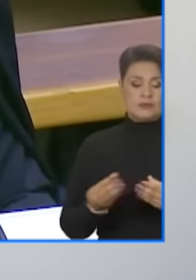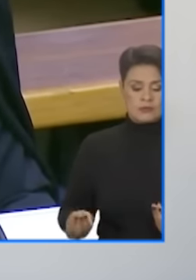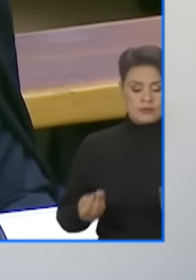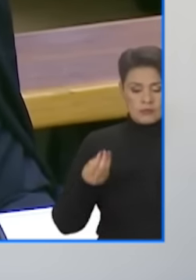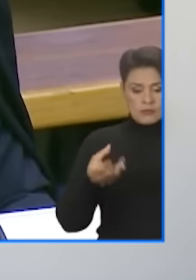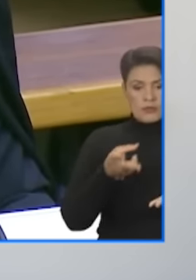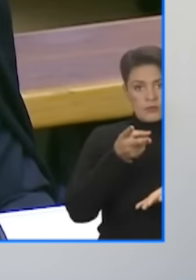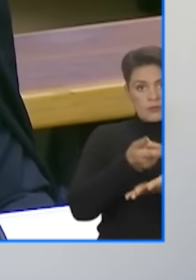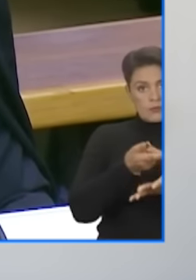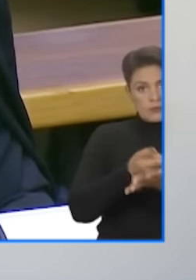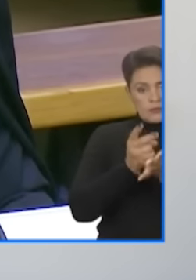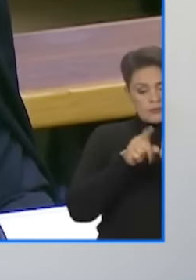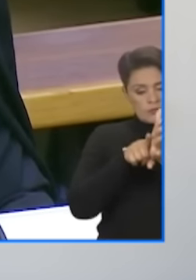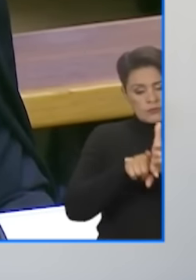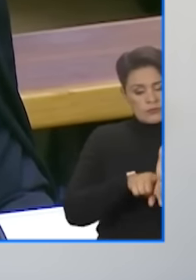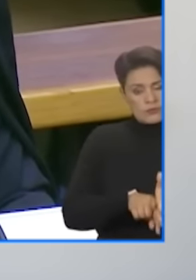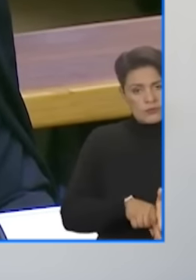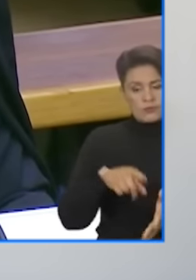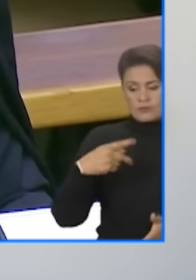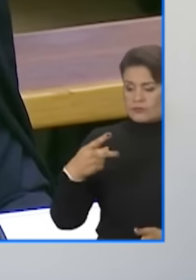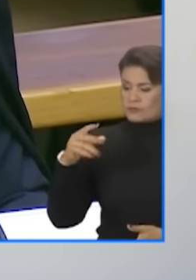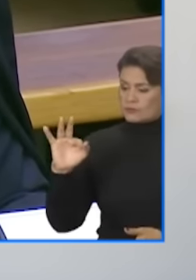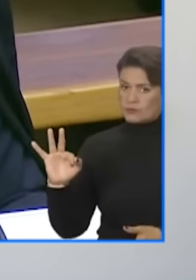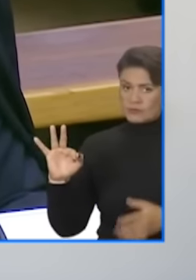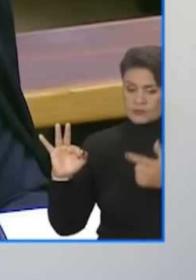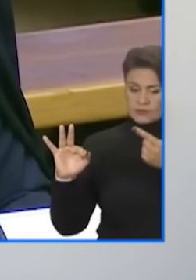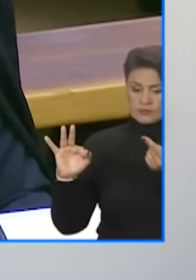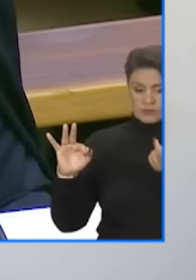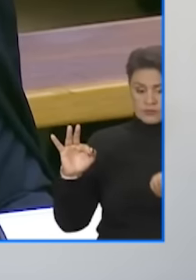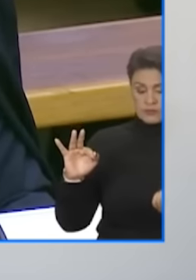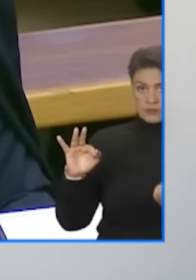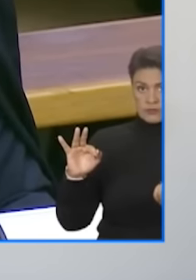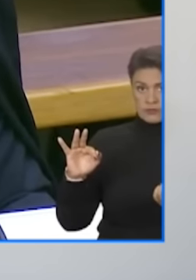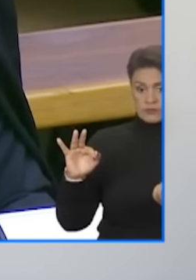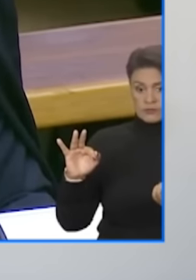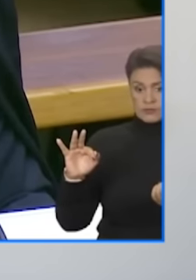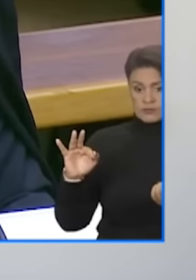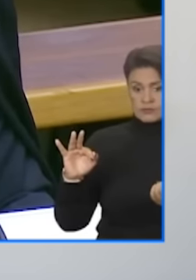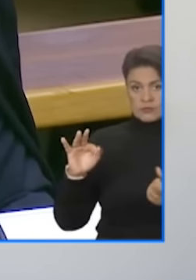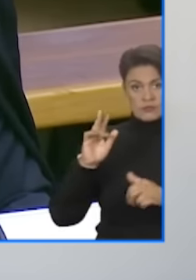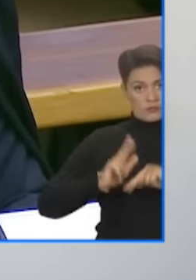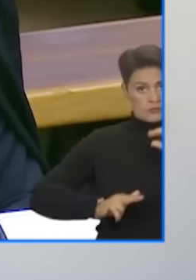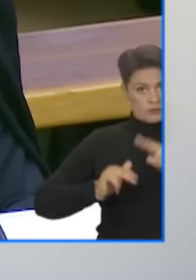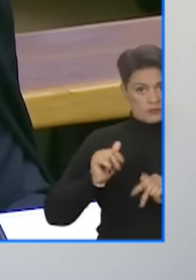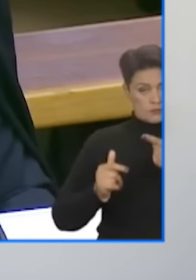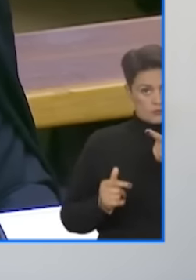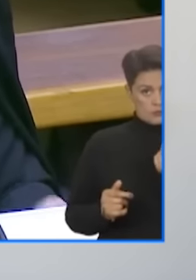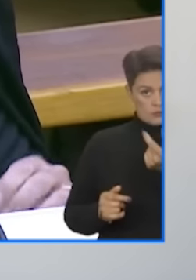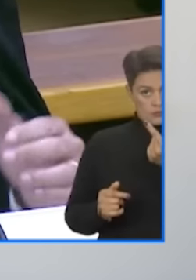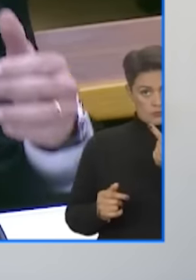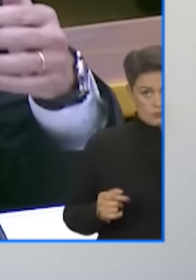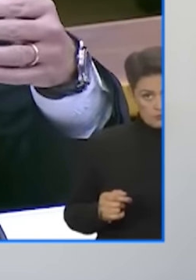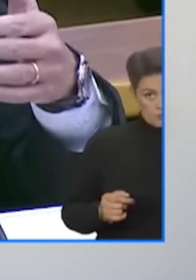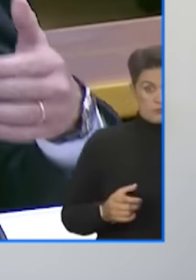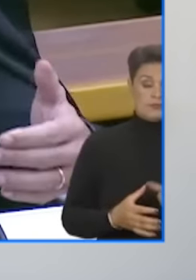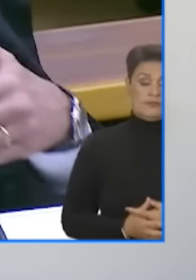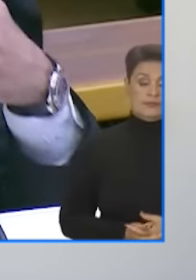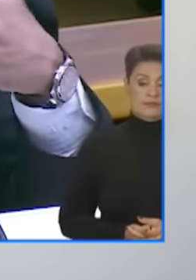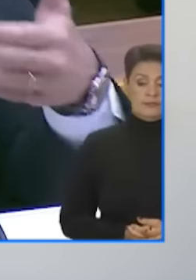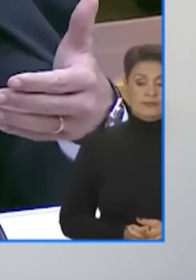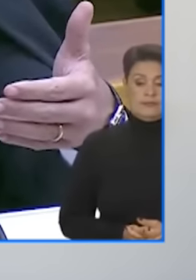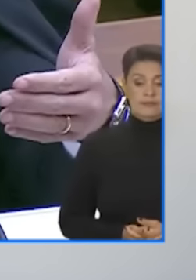lá no TSE. E acredito que a própria ministra Carmen Lúcia, que está no TSE, vá fazer isso se tiver a